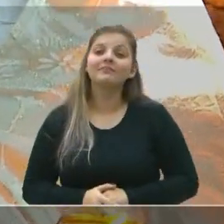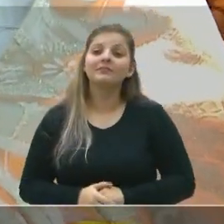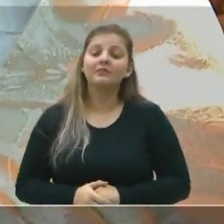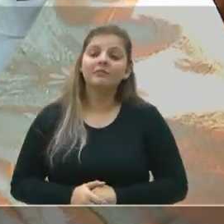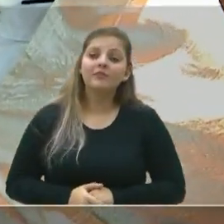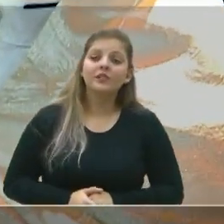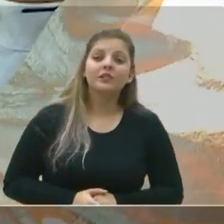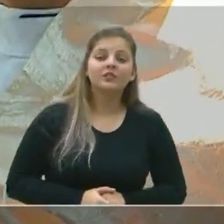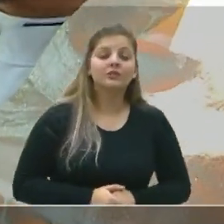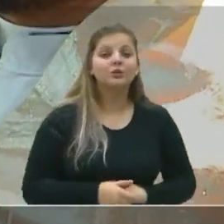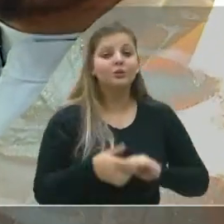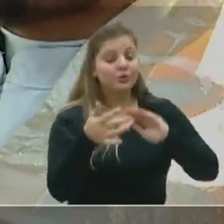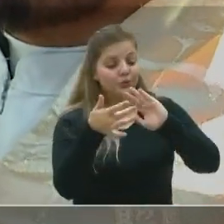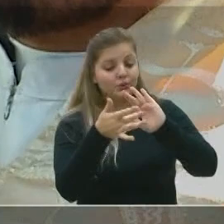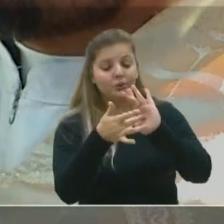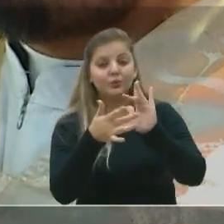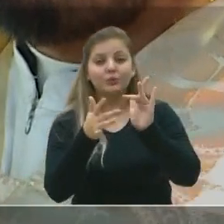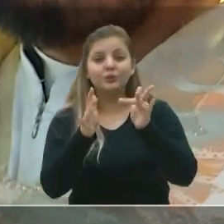ouvir.